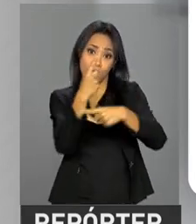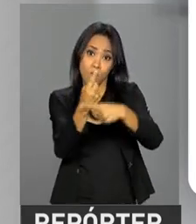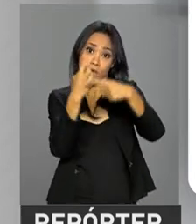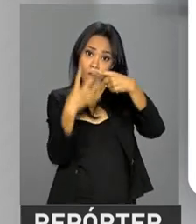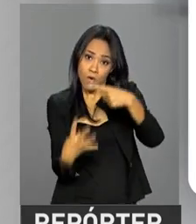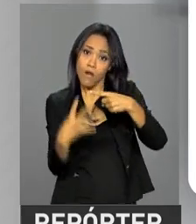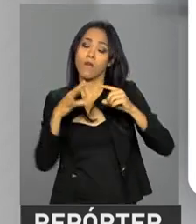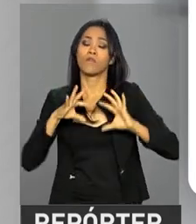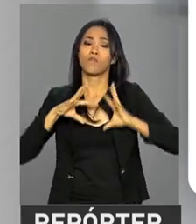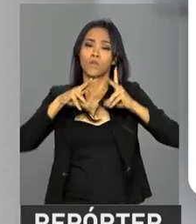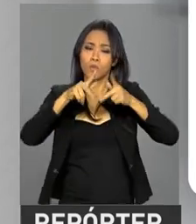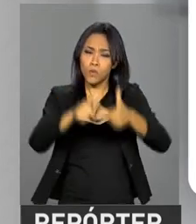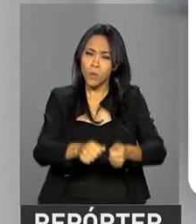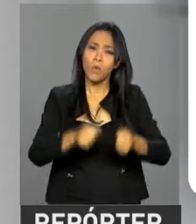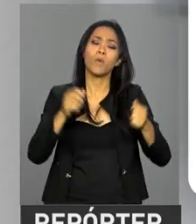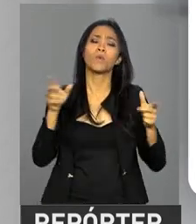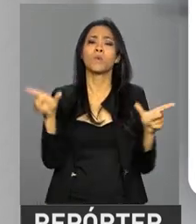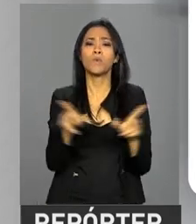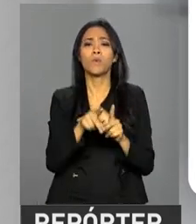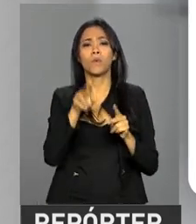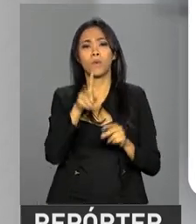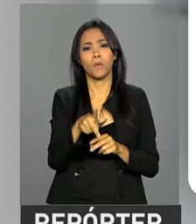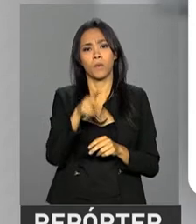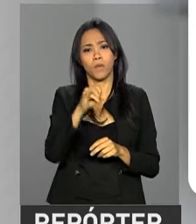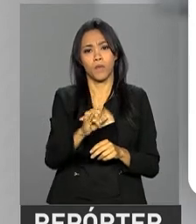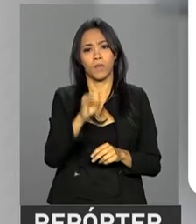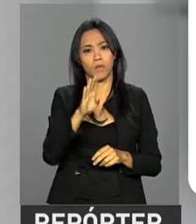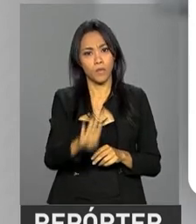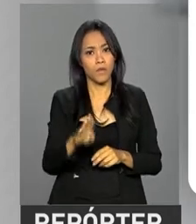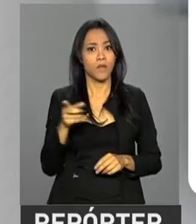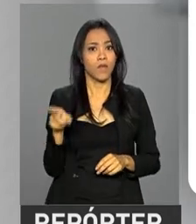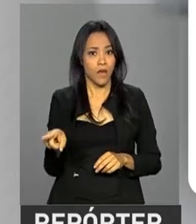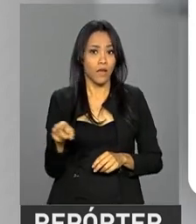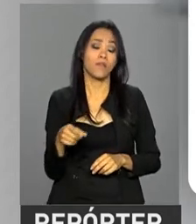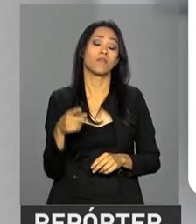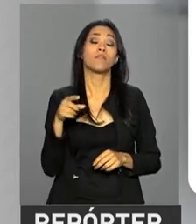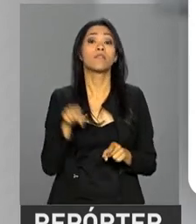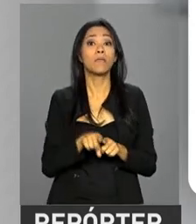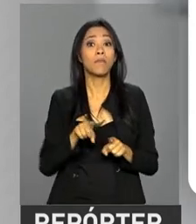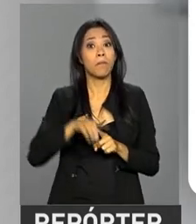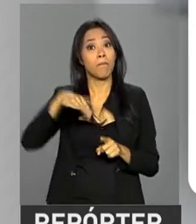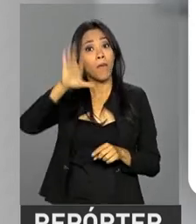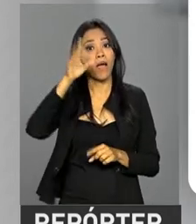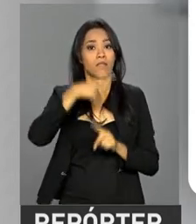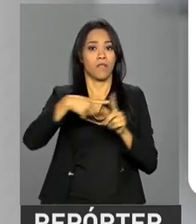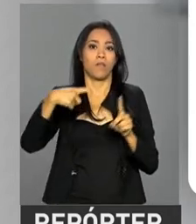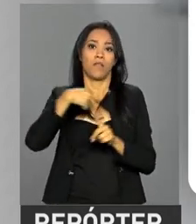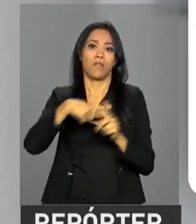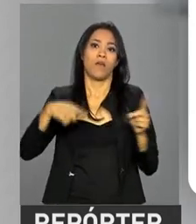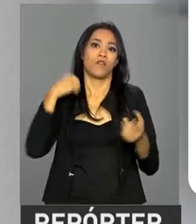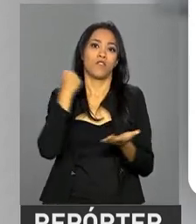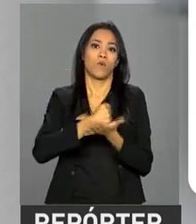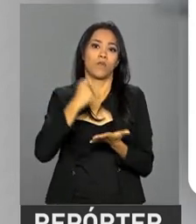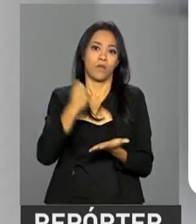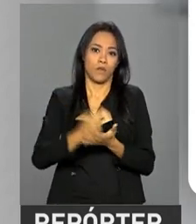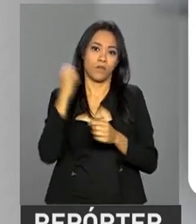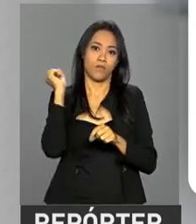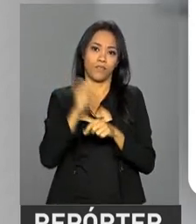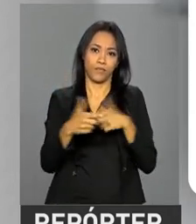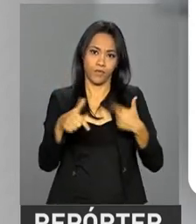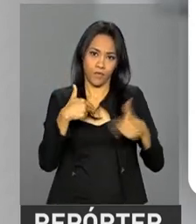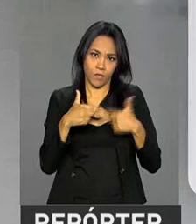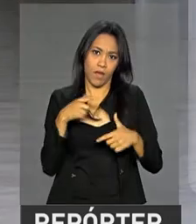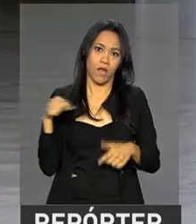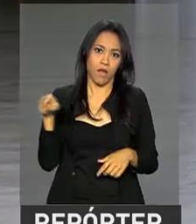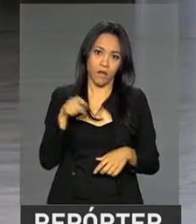bruto brasileiro, a soma das riquezas produzidas no país. Também são responsáveis por mais da metade dos empregos brasileiros.